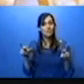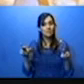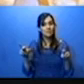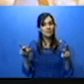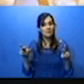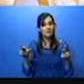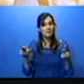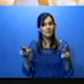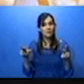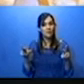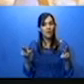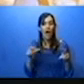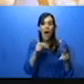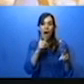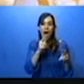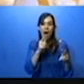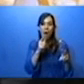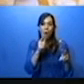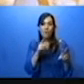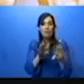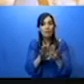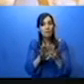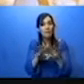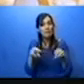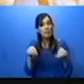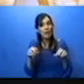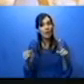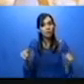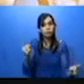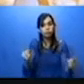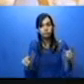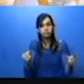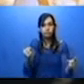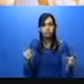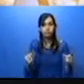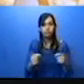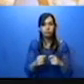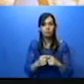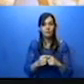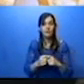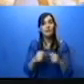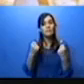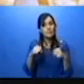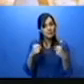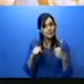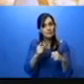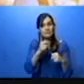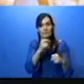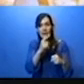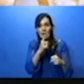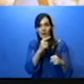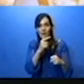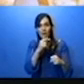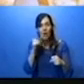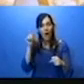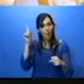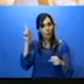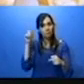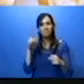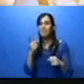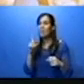interface entre o ambiente terrestre e aquático. Aqui, por exemplo, ele está na areia, mas ele depende da água. O tatuzinho de jardim, não.